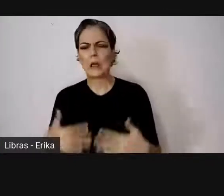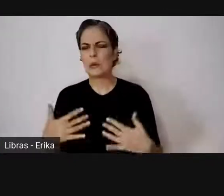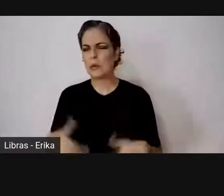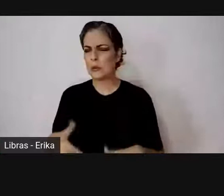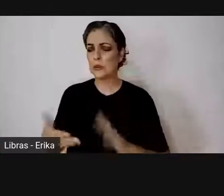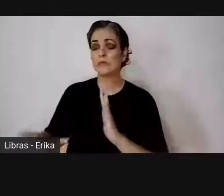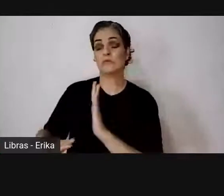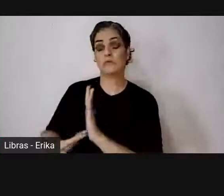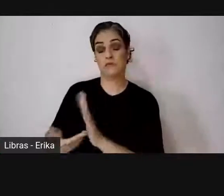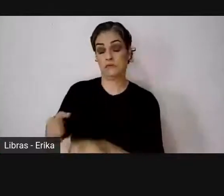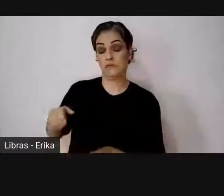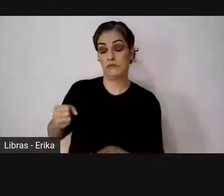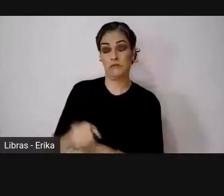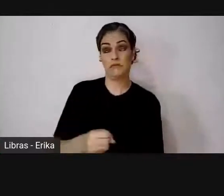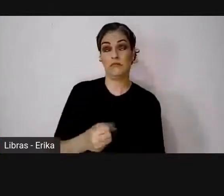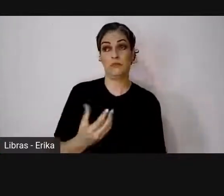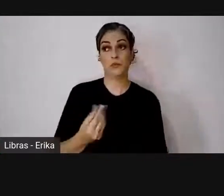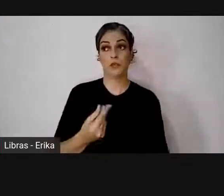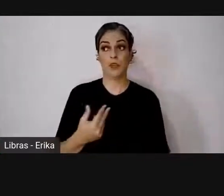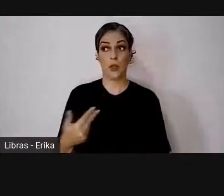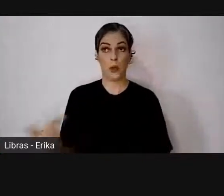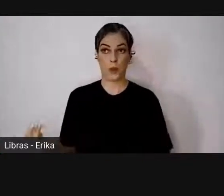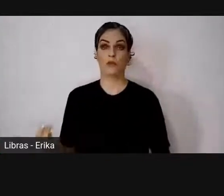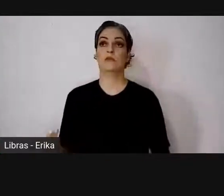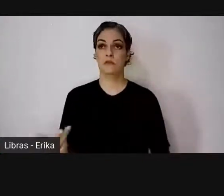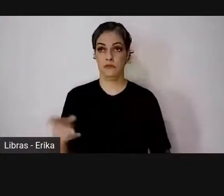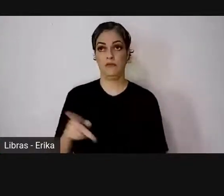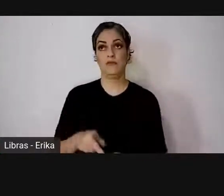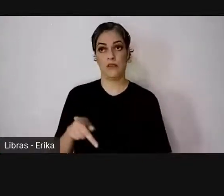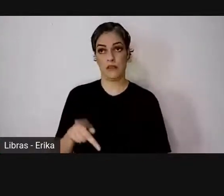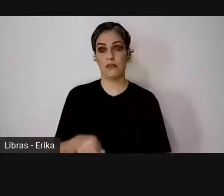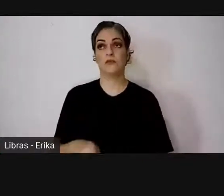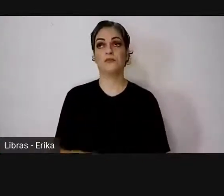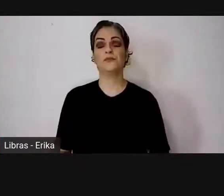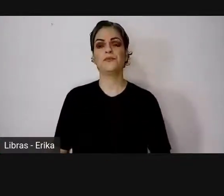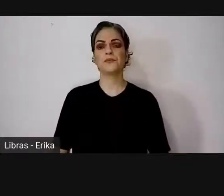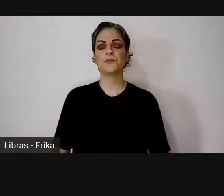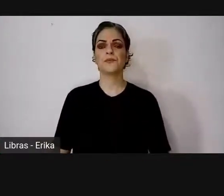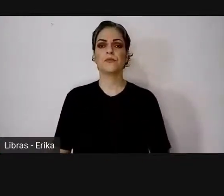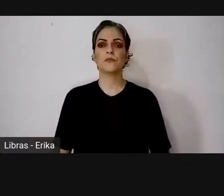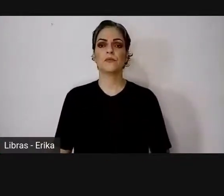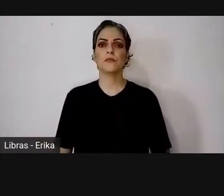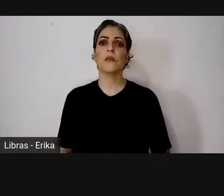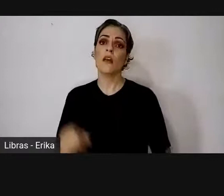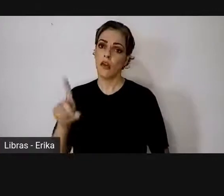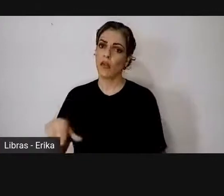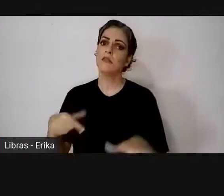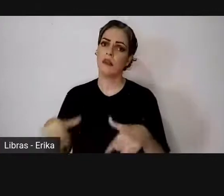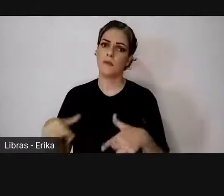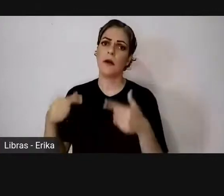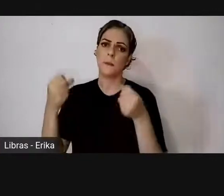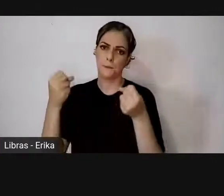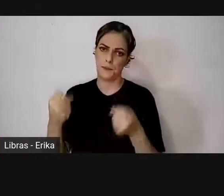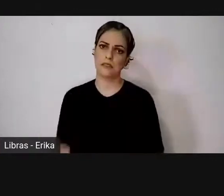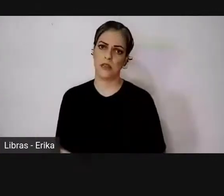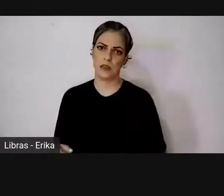Deputados, ela é puxada. Então, assim,